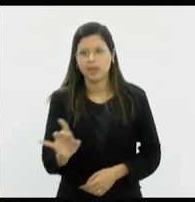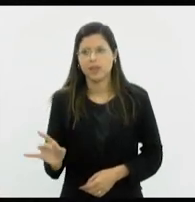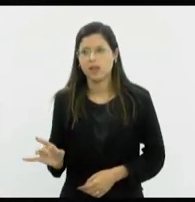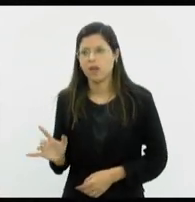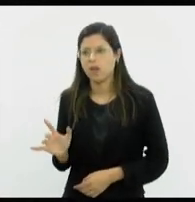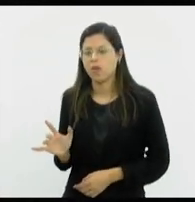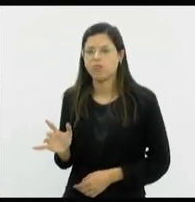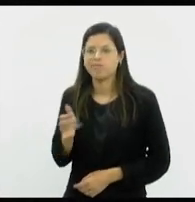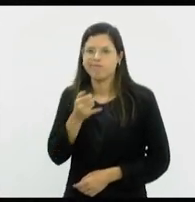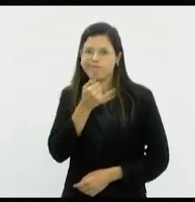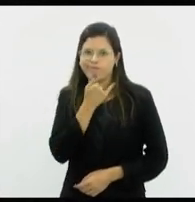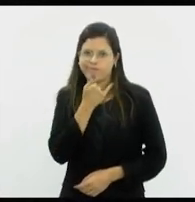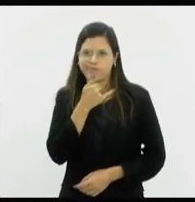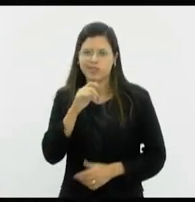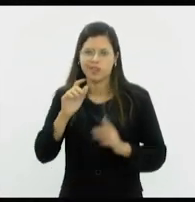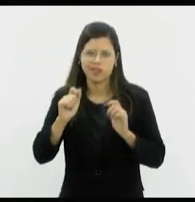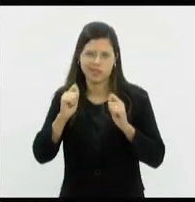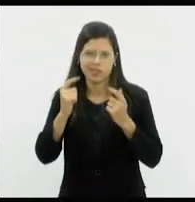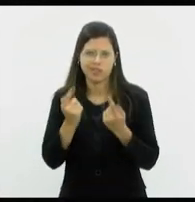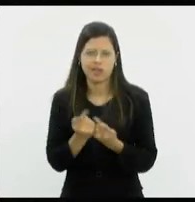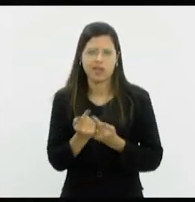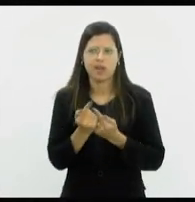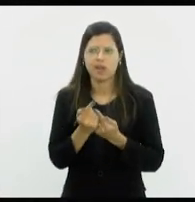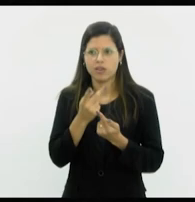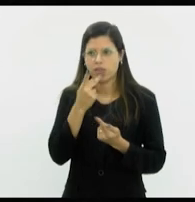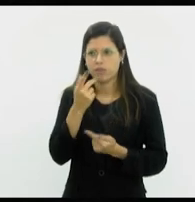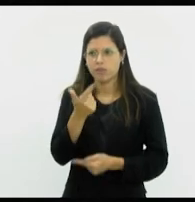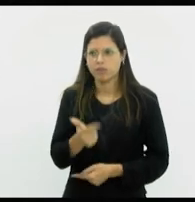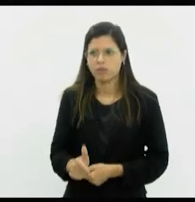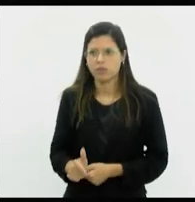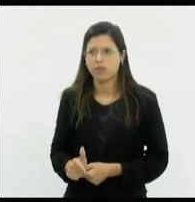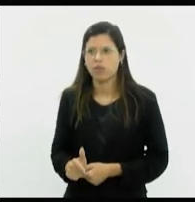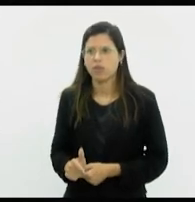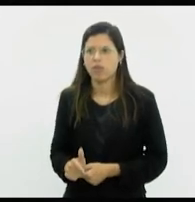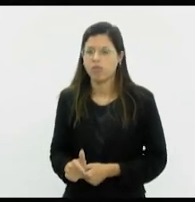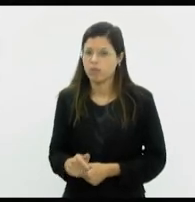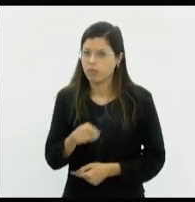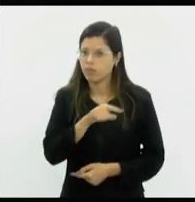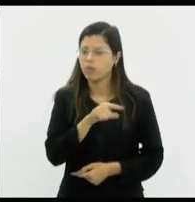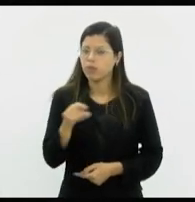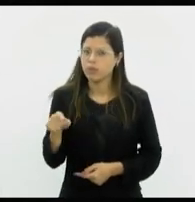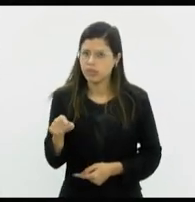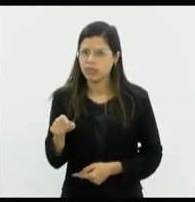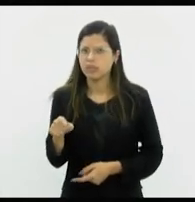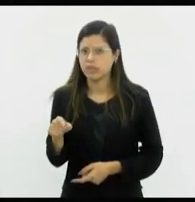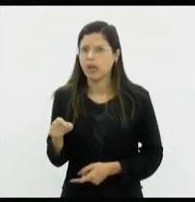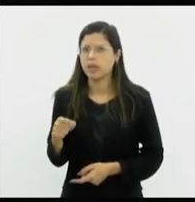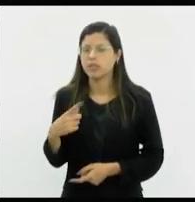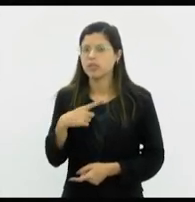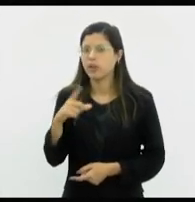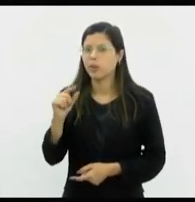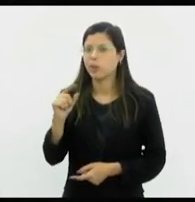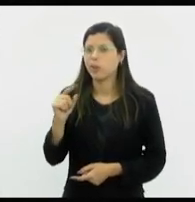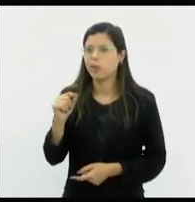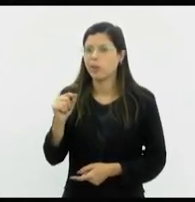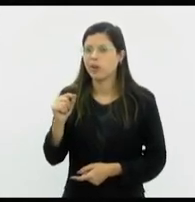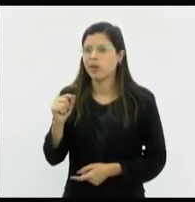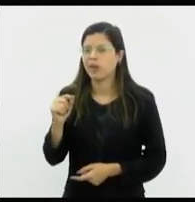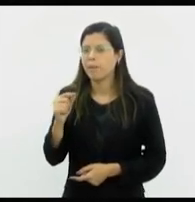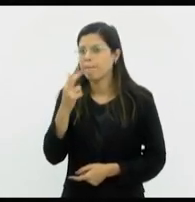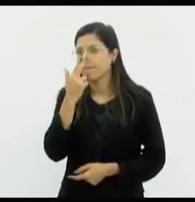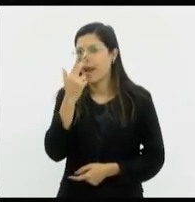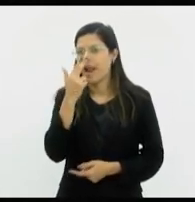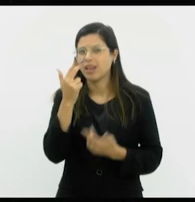entristece essa casa e volto a frisar. A mão de Vossas Excelências carrega o sangue da